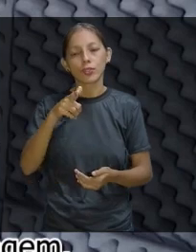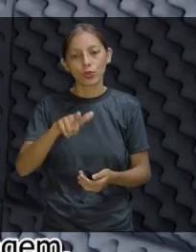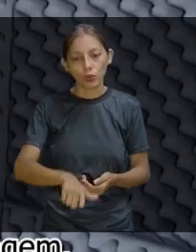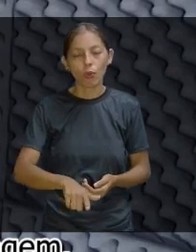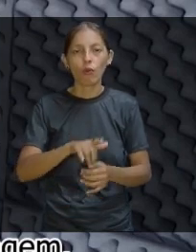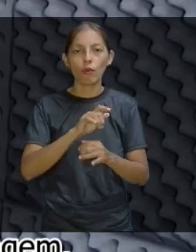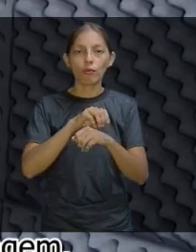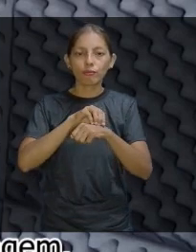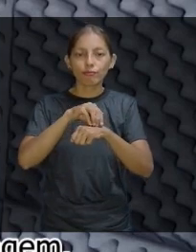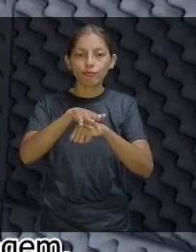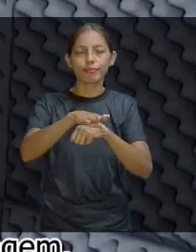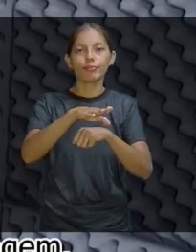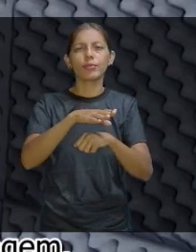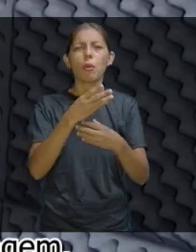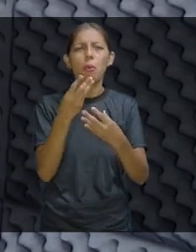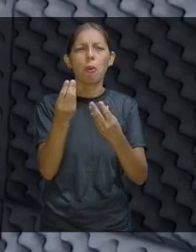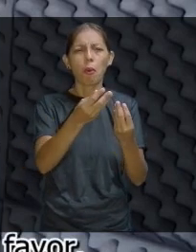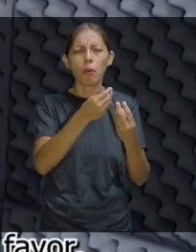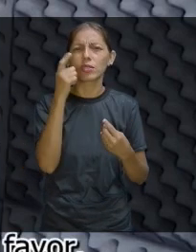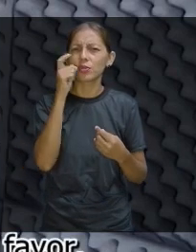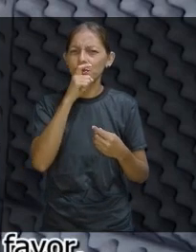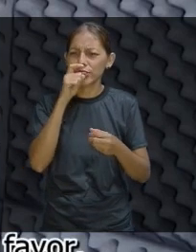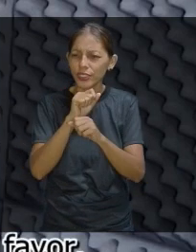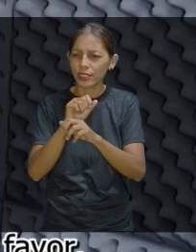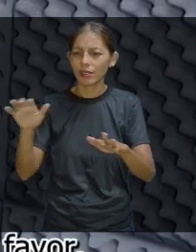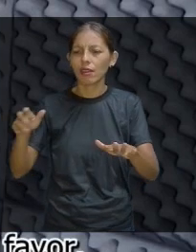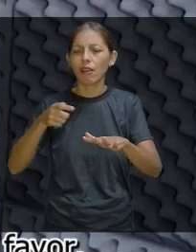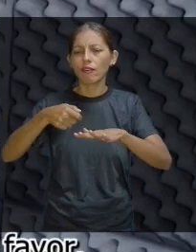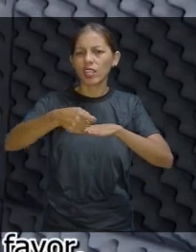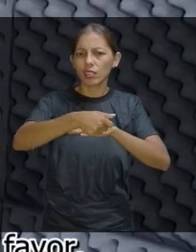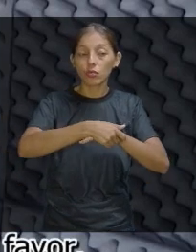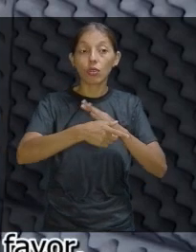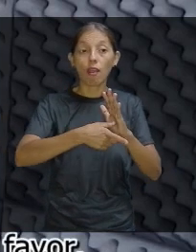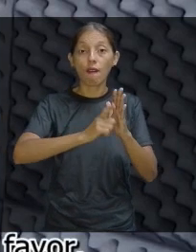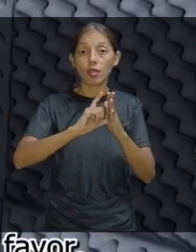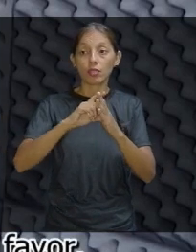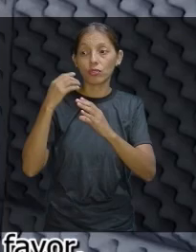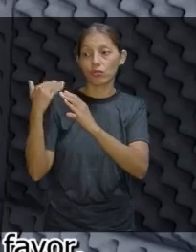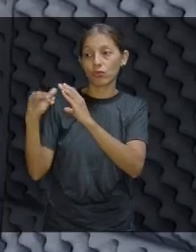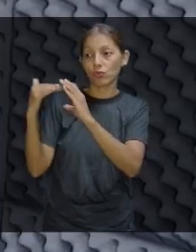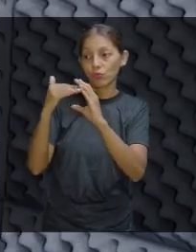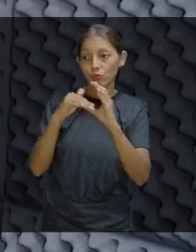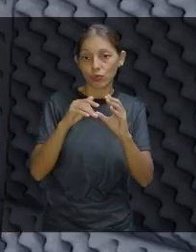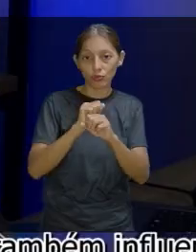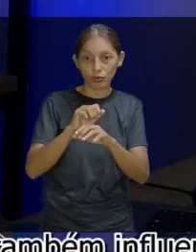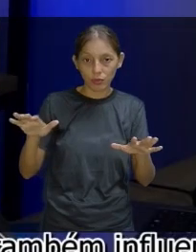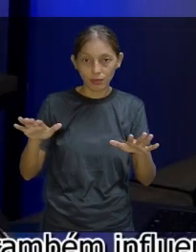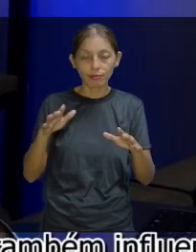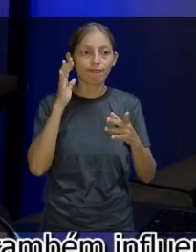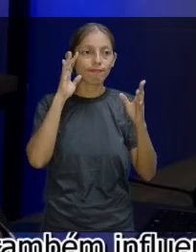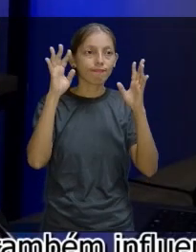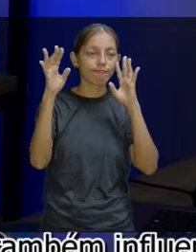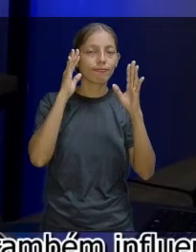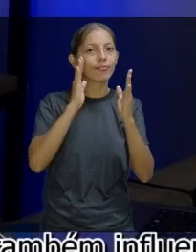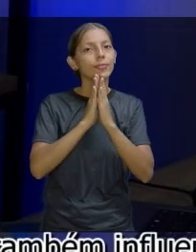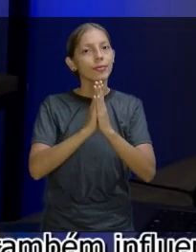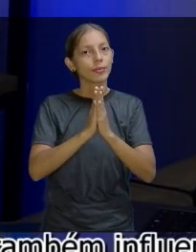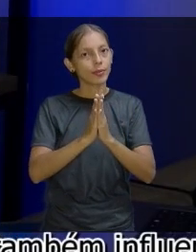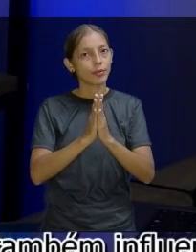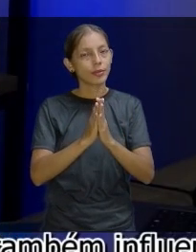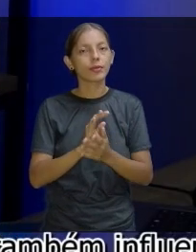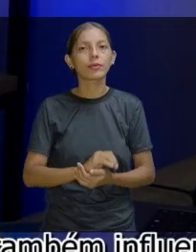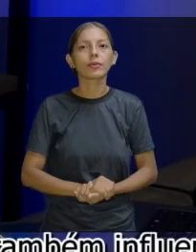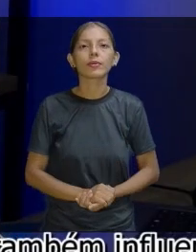Fato e Boato, temos vários canais de checagem. Analise alguma coisa antes de passar para frente, por favor. Doutora Vanderlei, essa